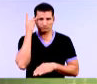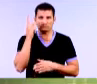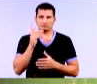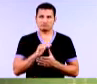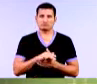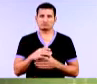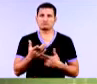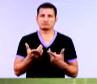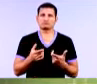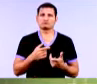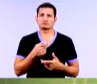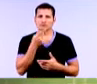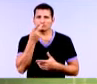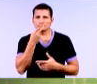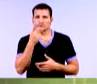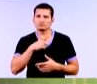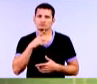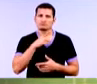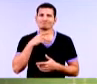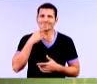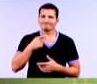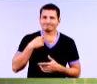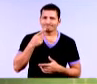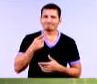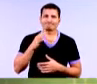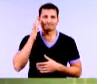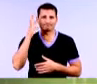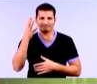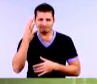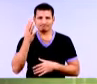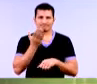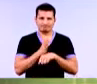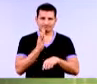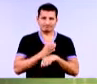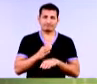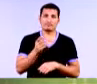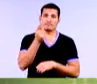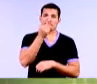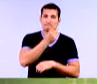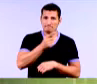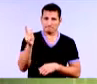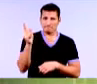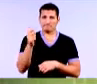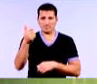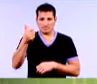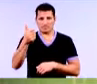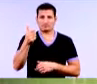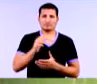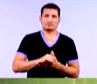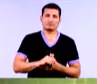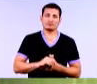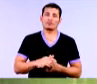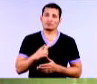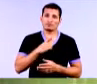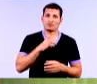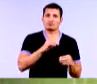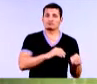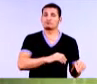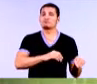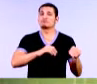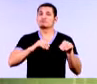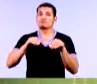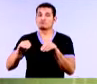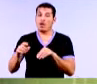expondo a dificuldade em resolver as atividades dessa primeira semana, nós vamos estender o prazo por mais uma semana para a solução